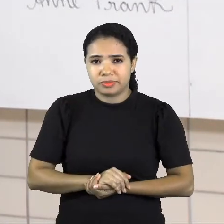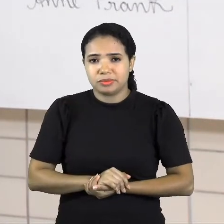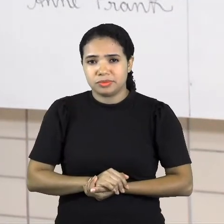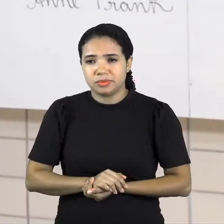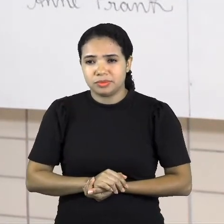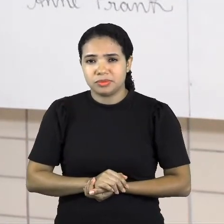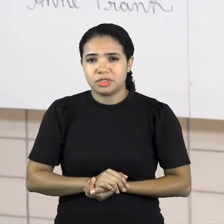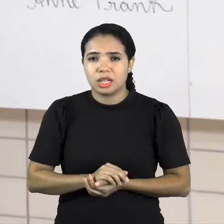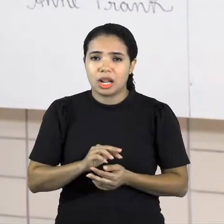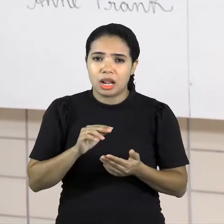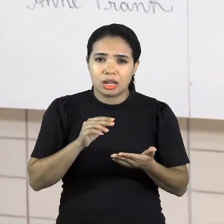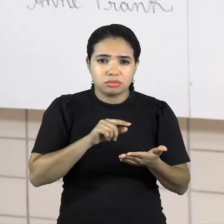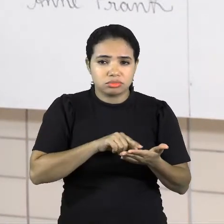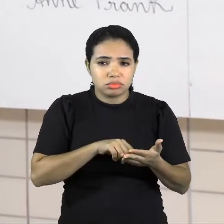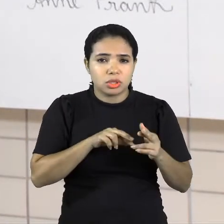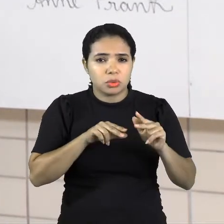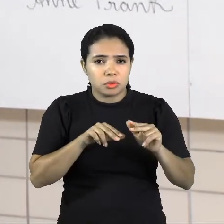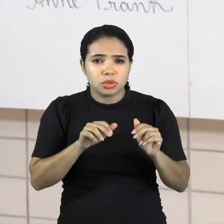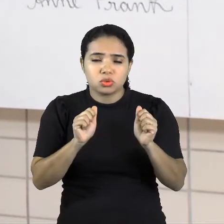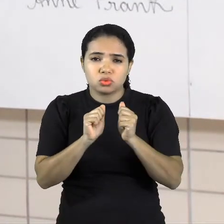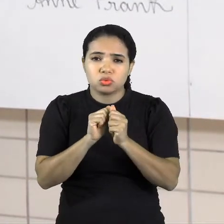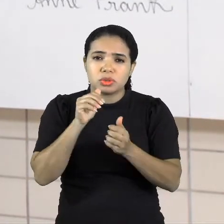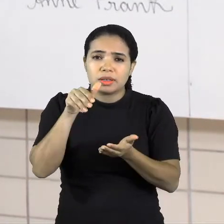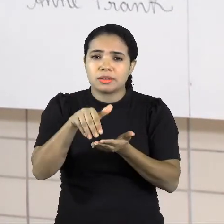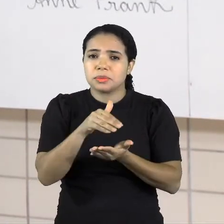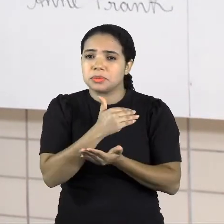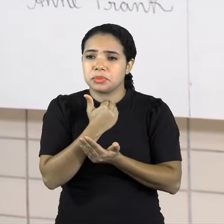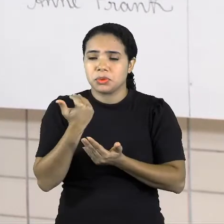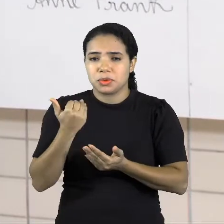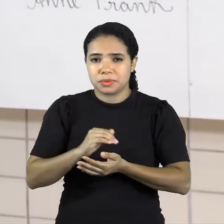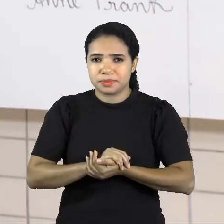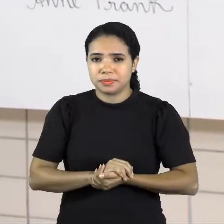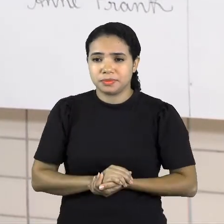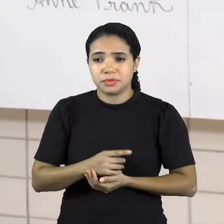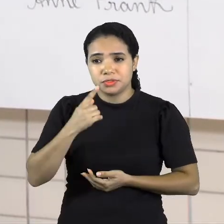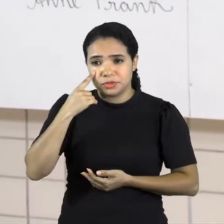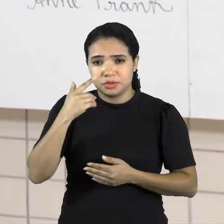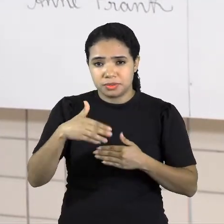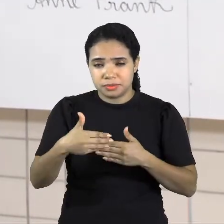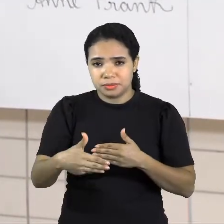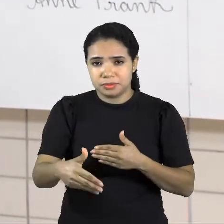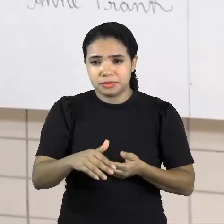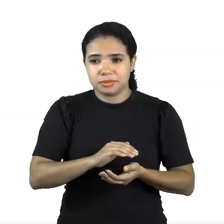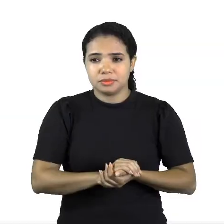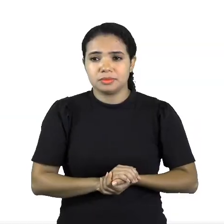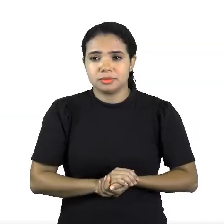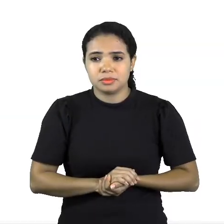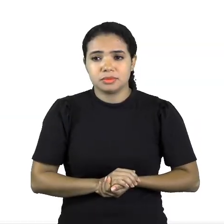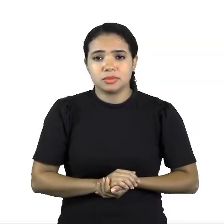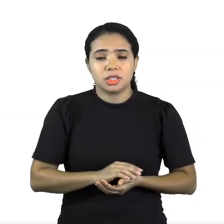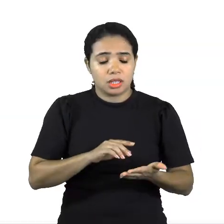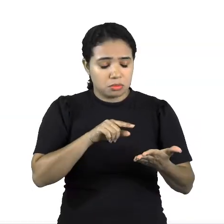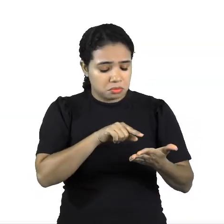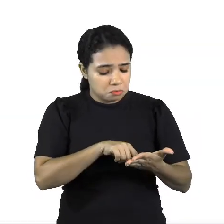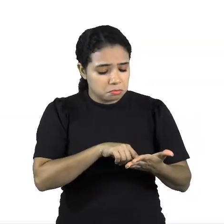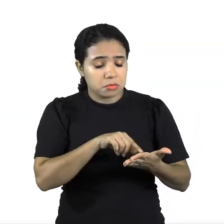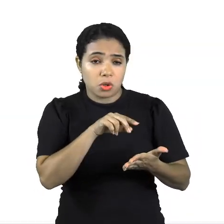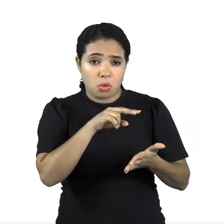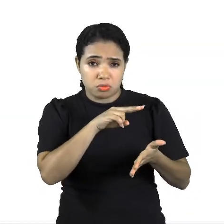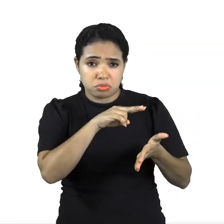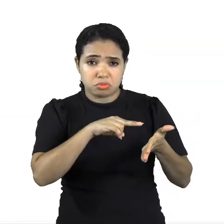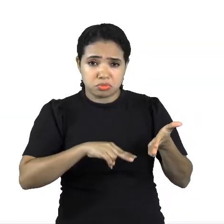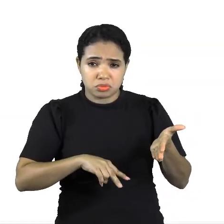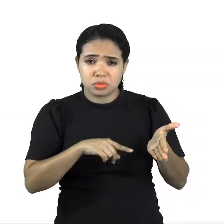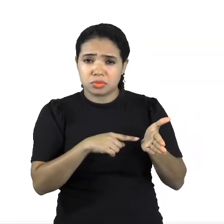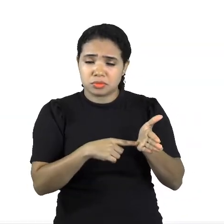sua irmã até a sua morte, né? Vamos ver mais um pouquinho? Em seu diário, que acabou